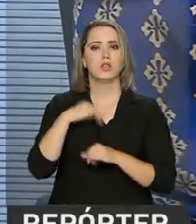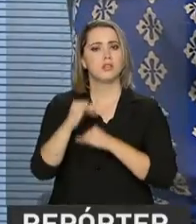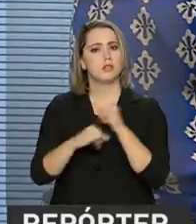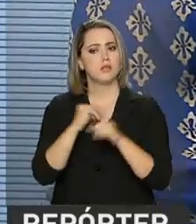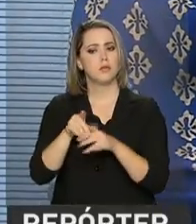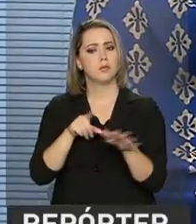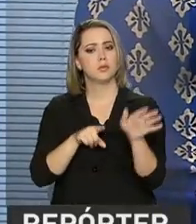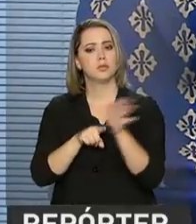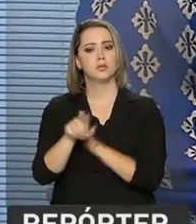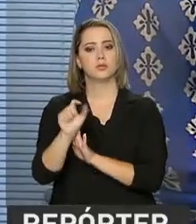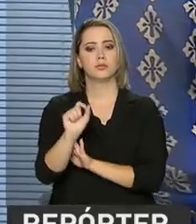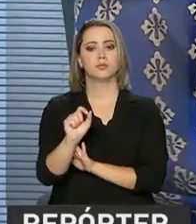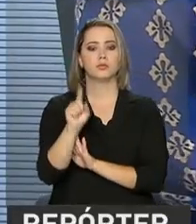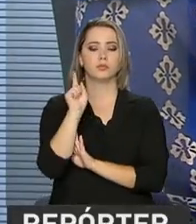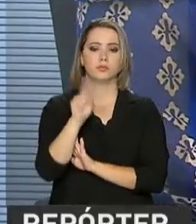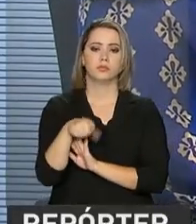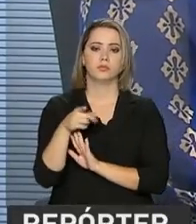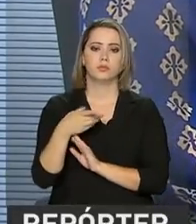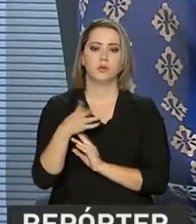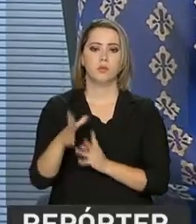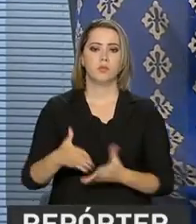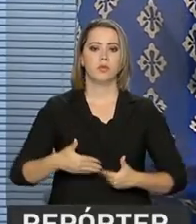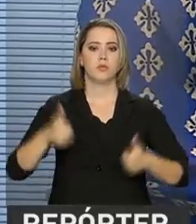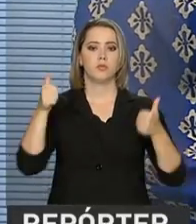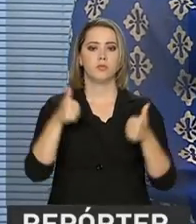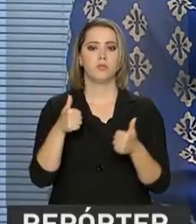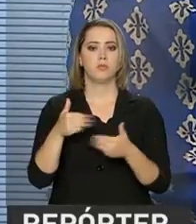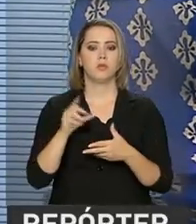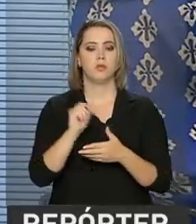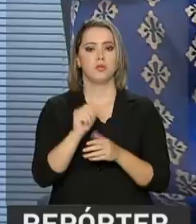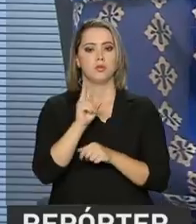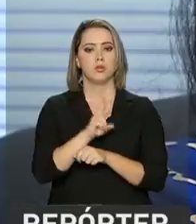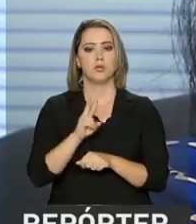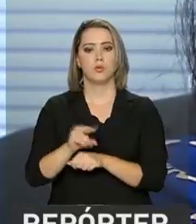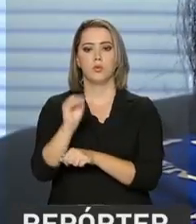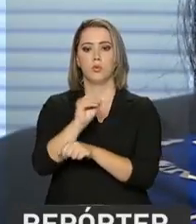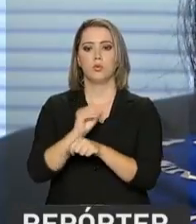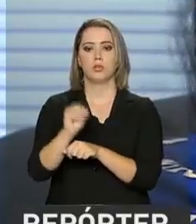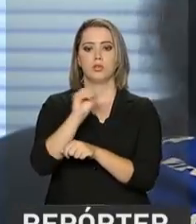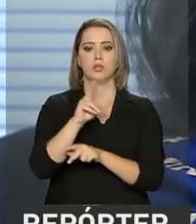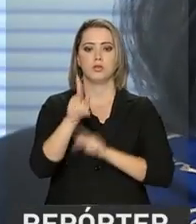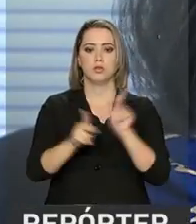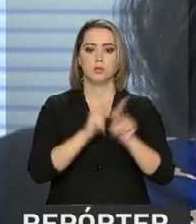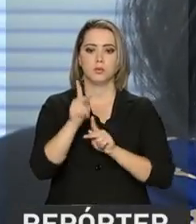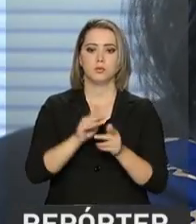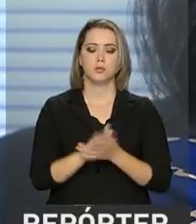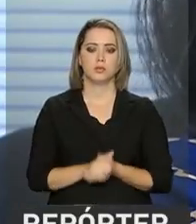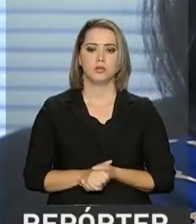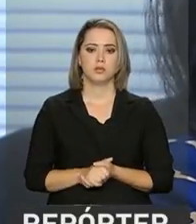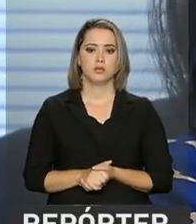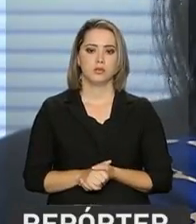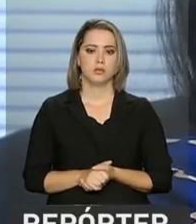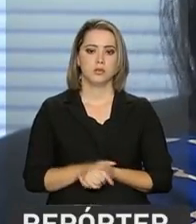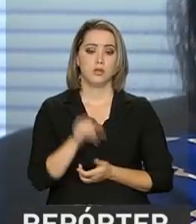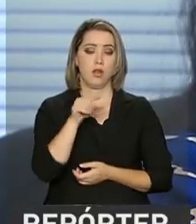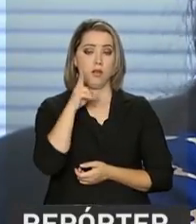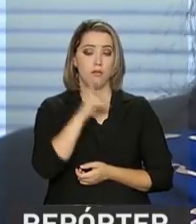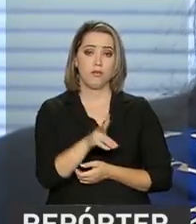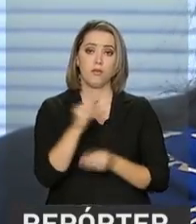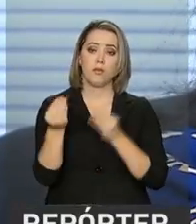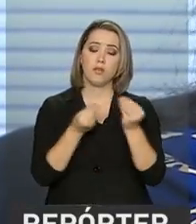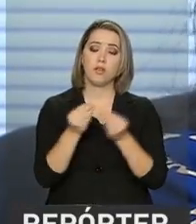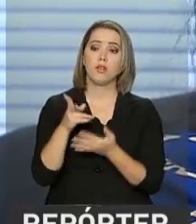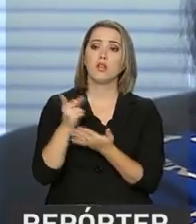da pesquisa vão servir para aperfeiçoar o atendimento à população ela identifica é quem realiza a